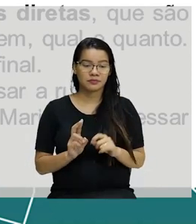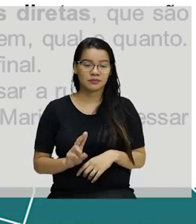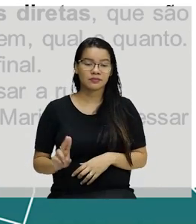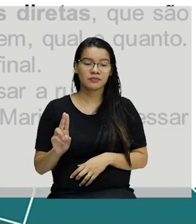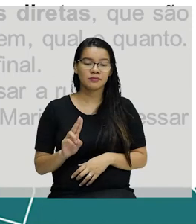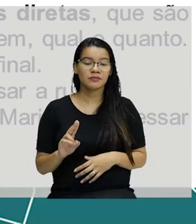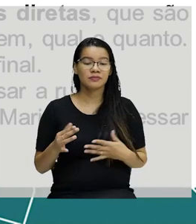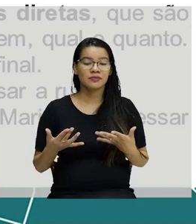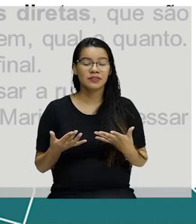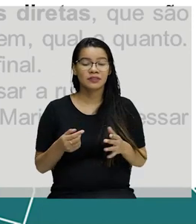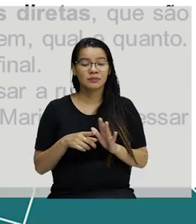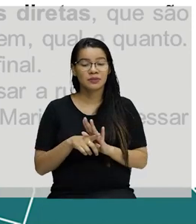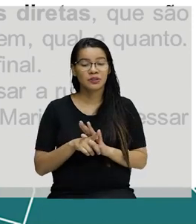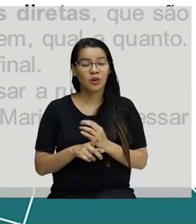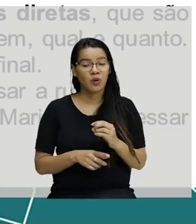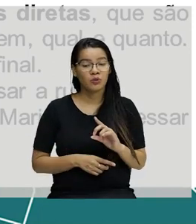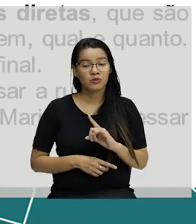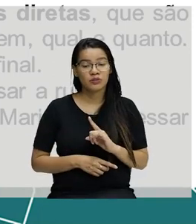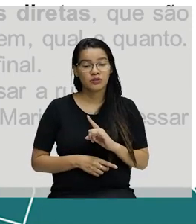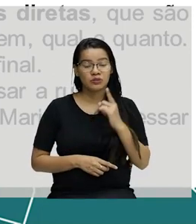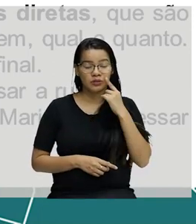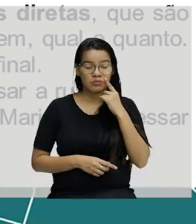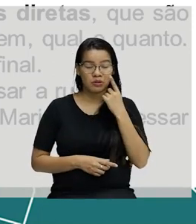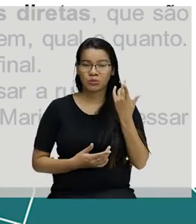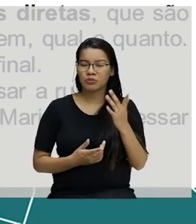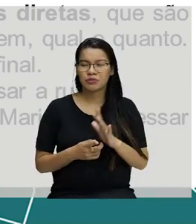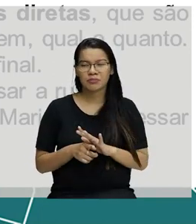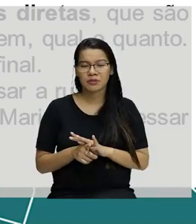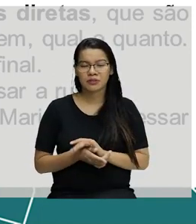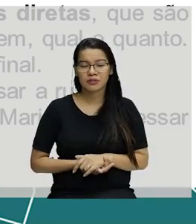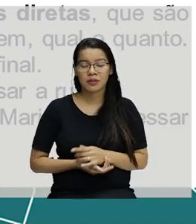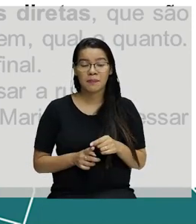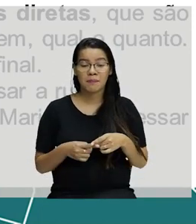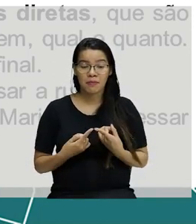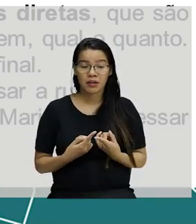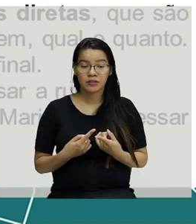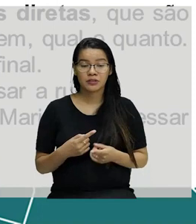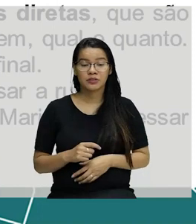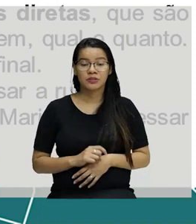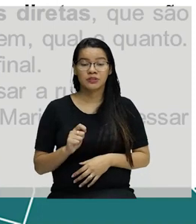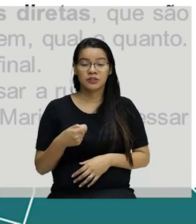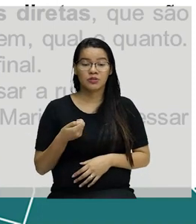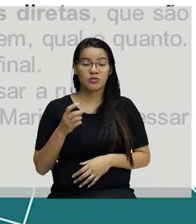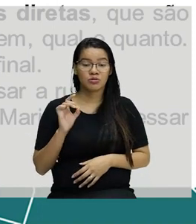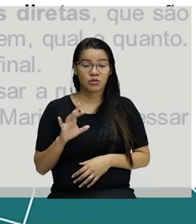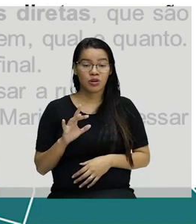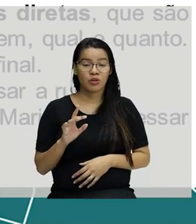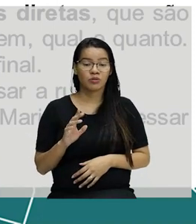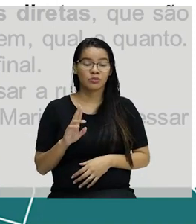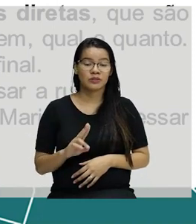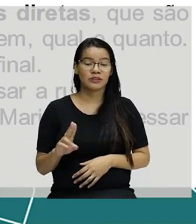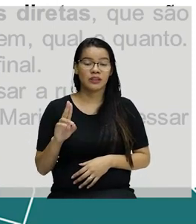queremos fazer uma pergunta tiara dúvida no entanto esse sinal Só Dev ser usado n frases interrogativas